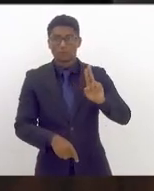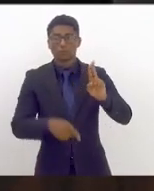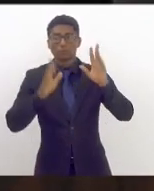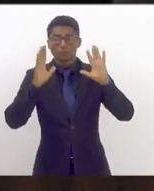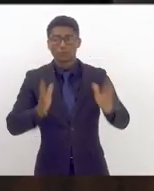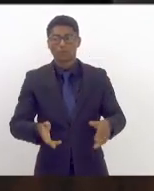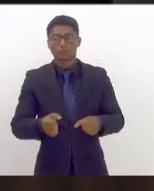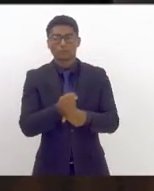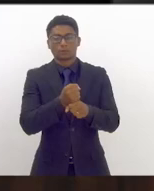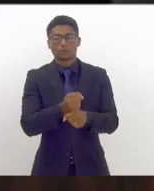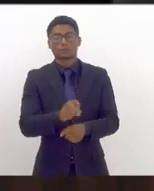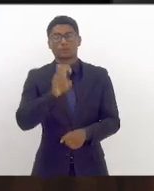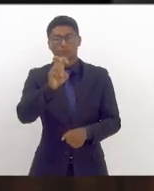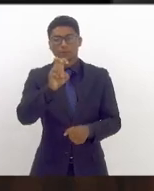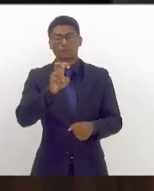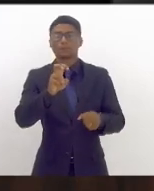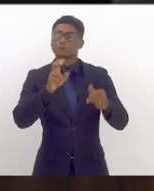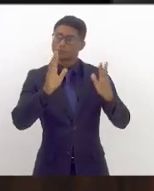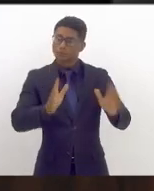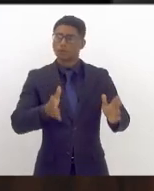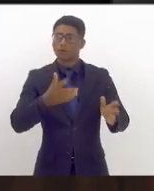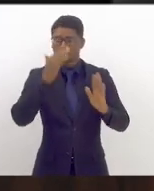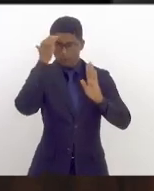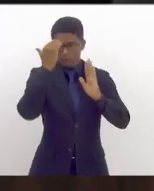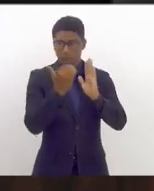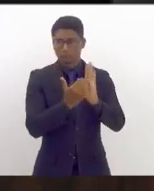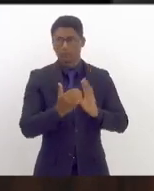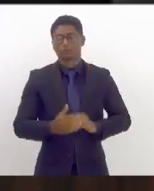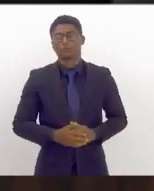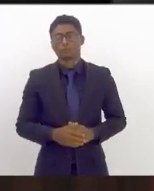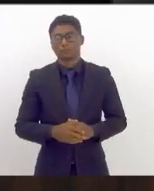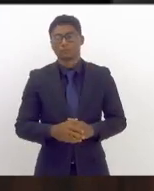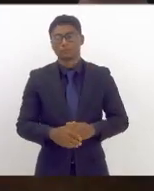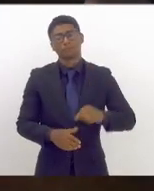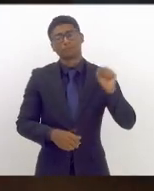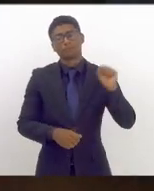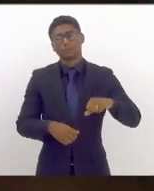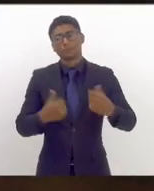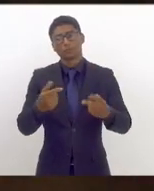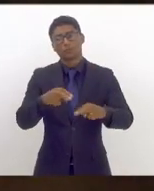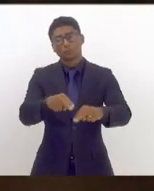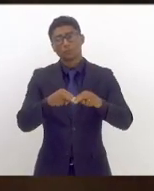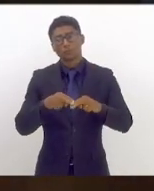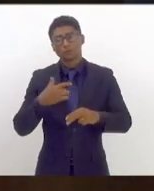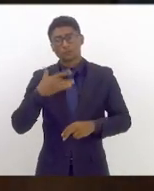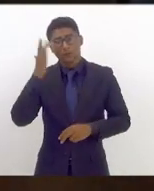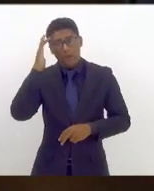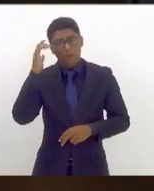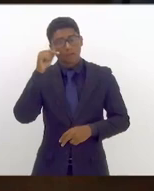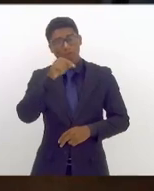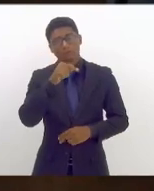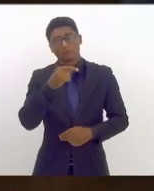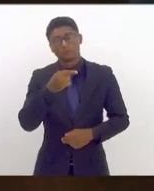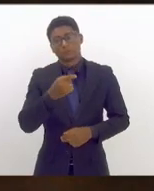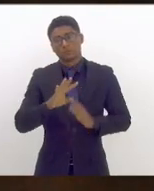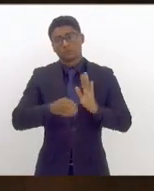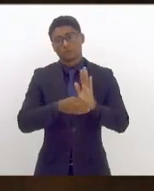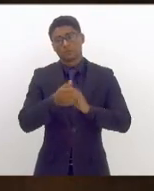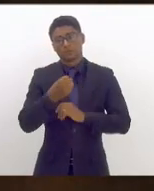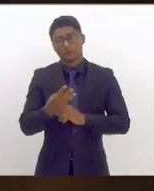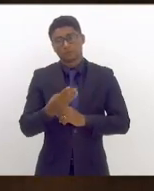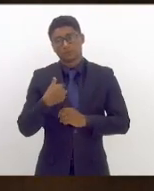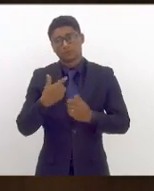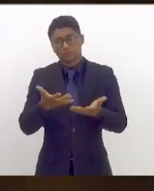anos entendeu sim por isso que acho que a emenda 13 o deputado está coerente mas queria abrir essa